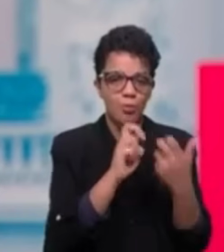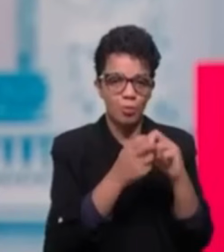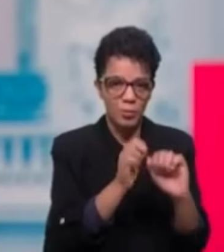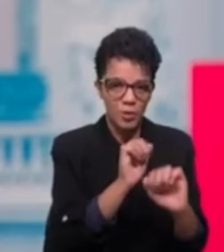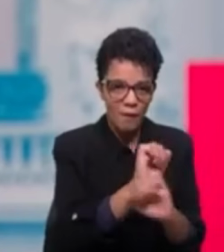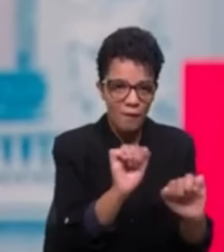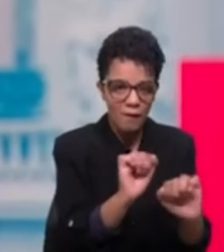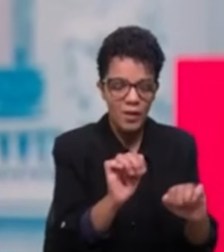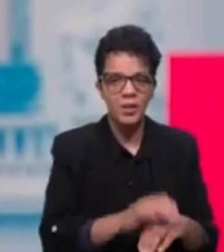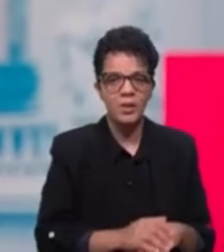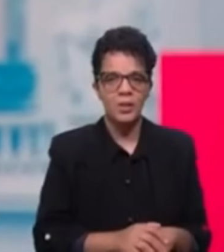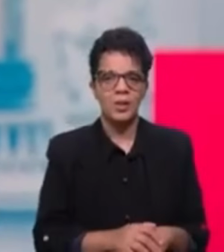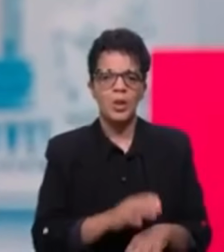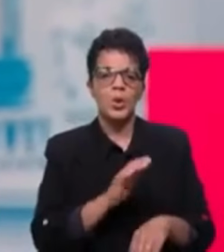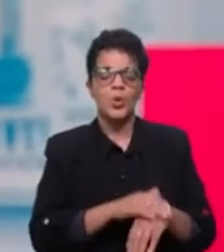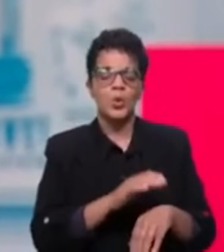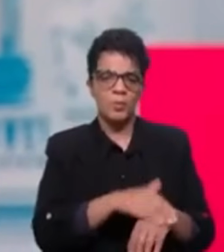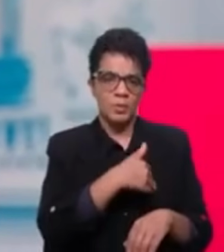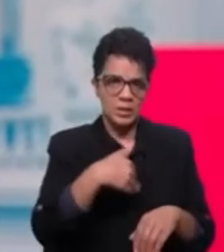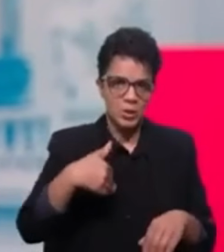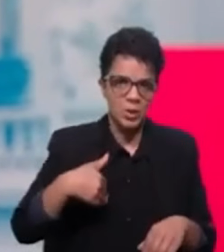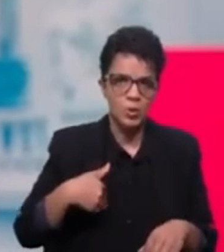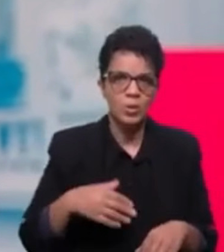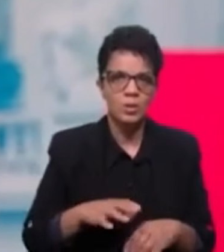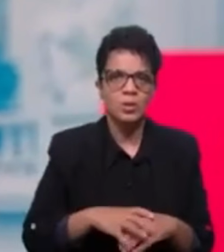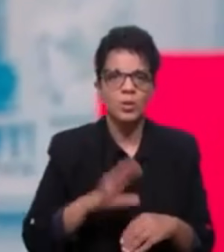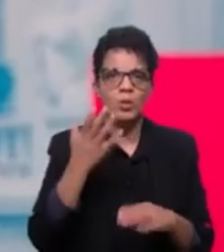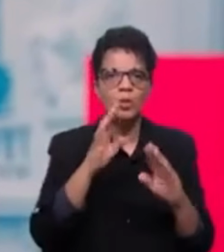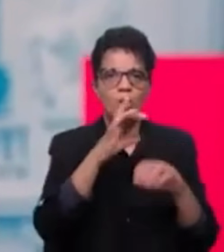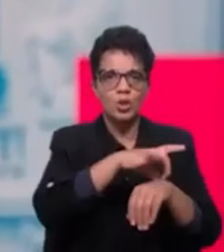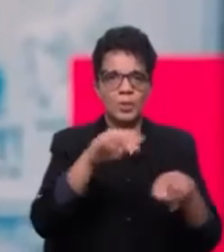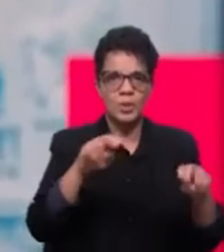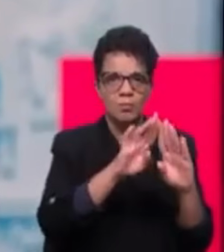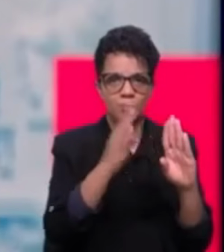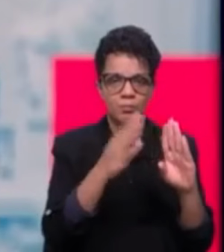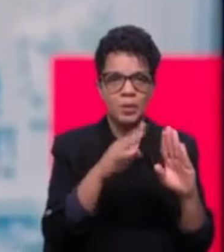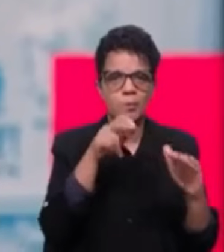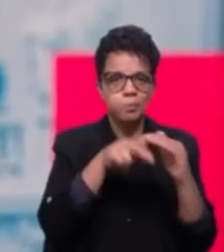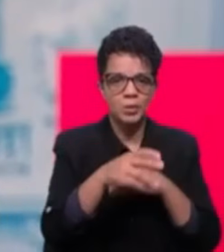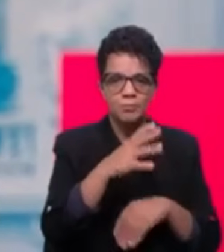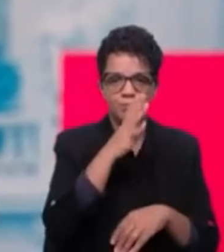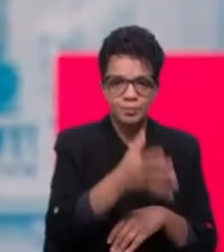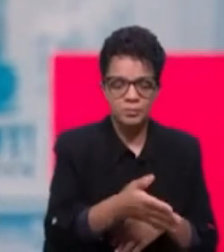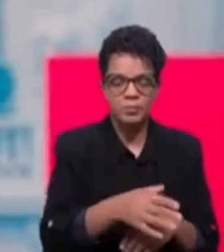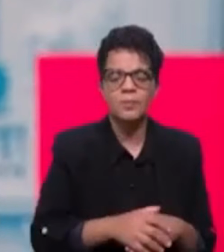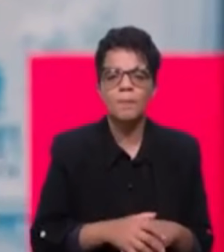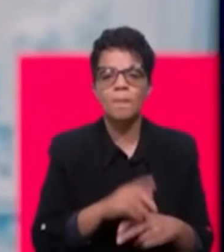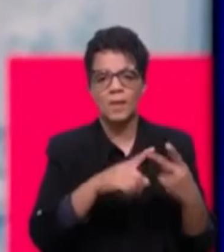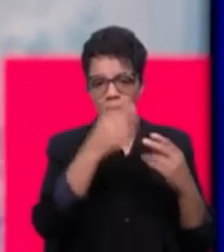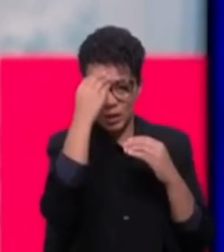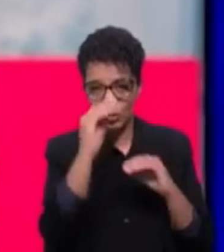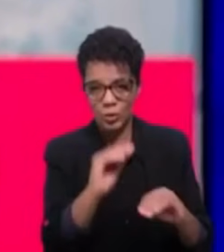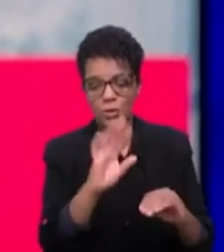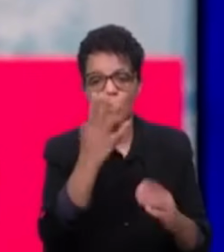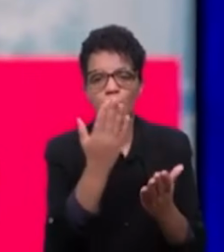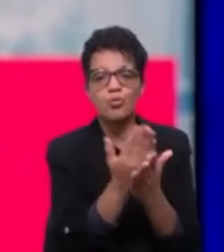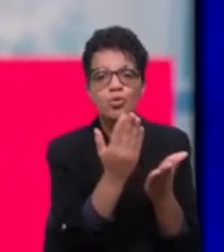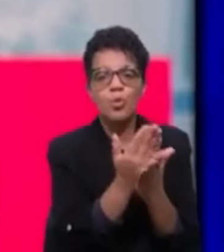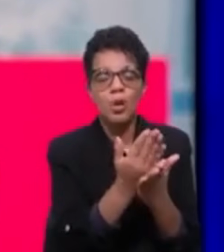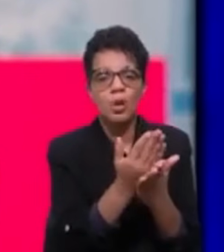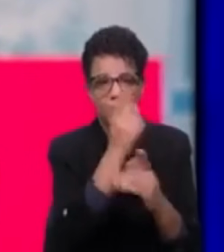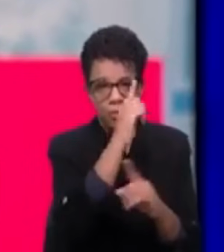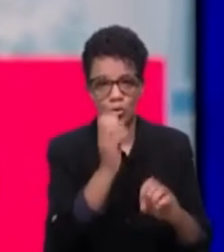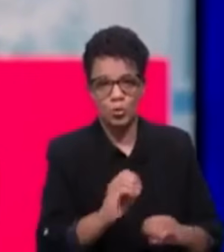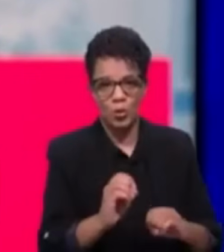problemas aqueles que têm na saúde quando chegam à porta do hospital querem ser atendidos e não são cheg à escola e não tem